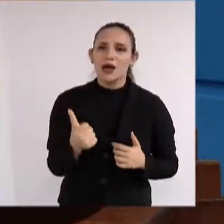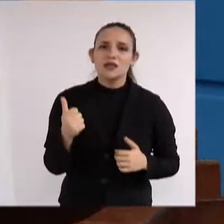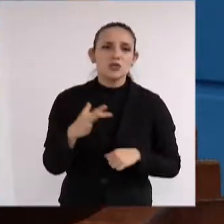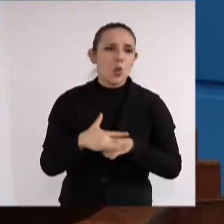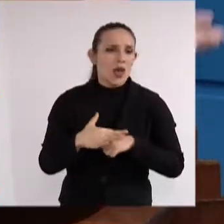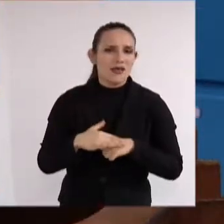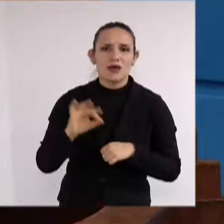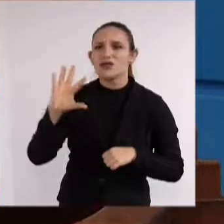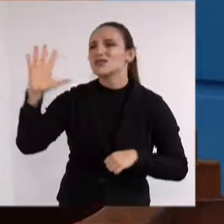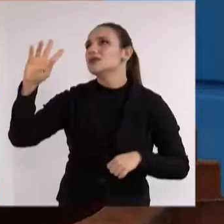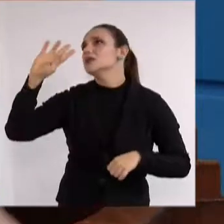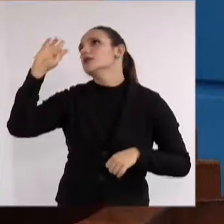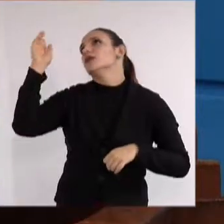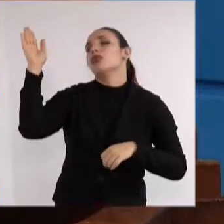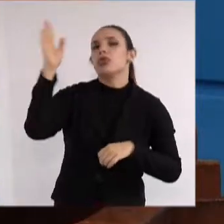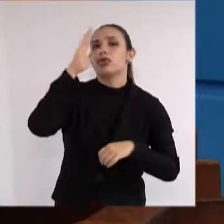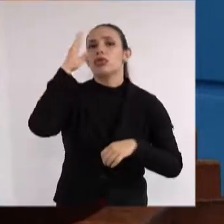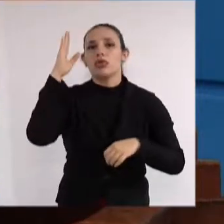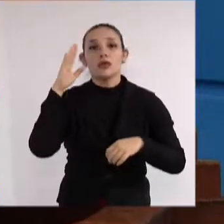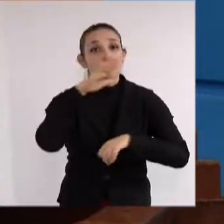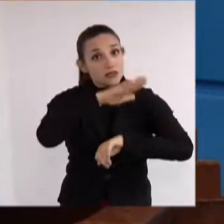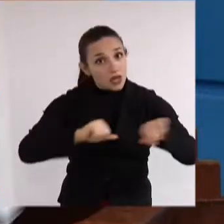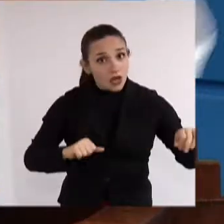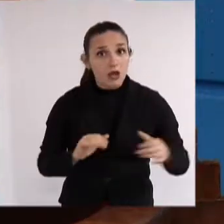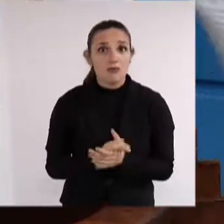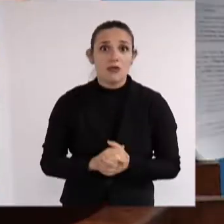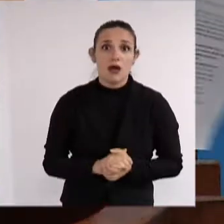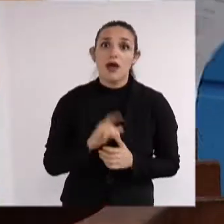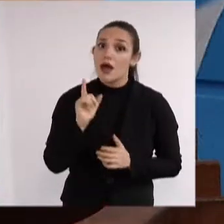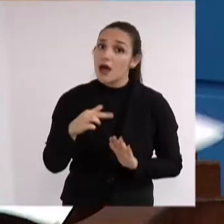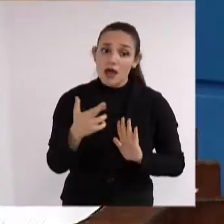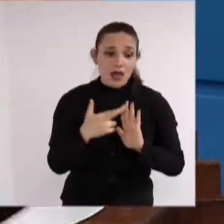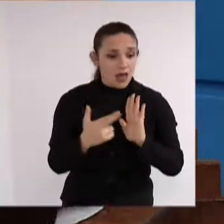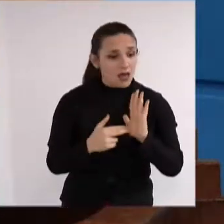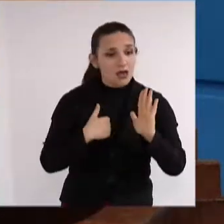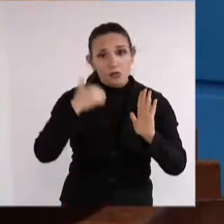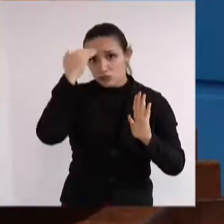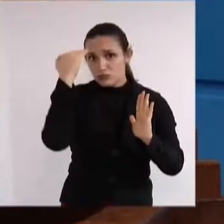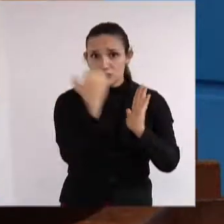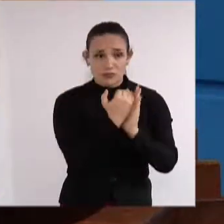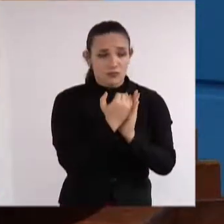exigindo outras providências, que é a recomendação da